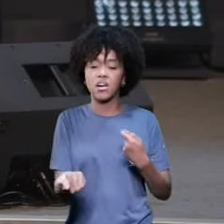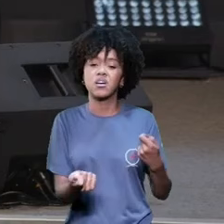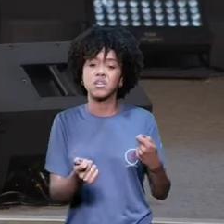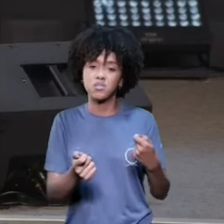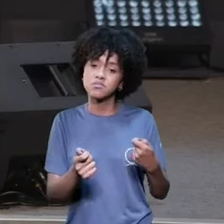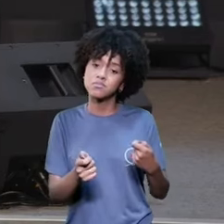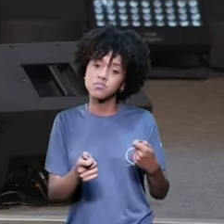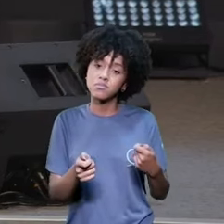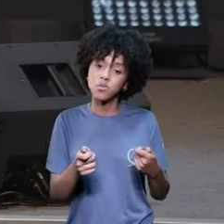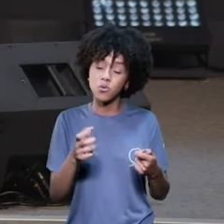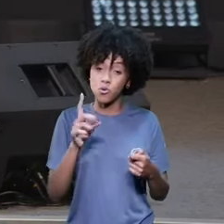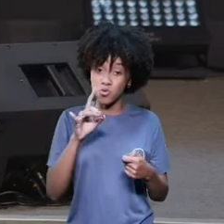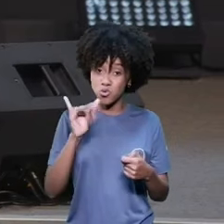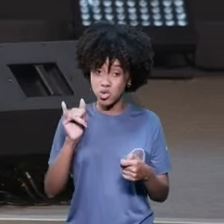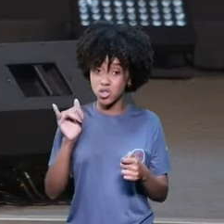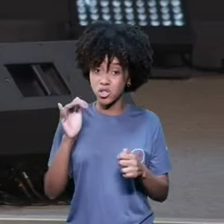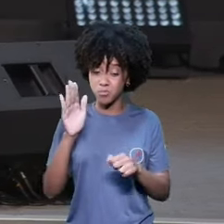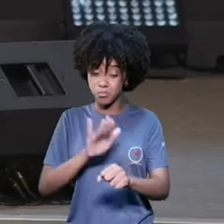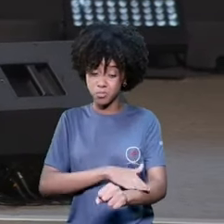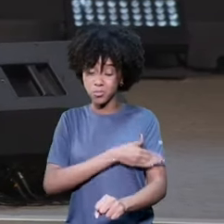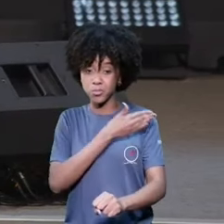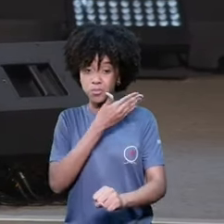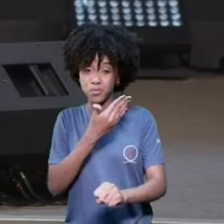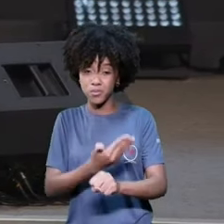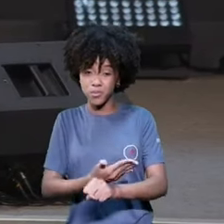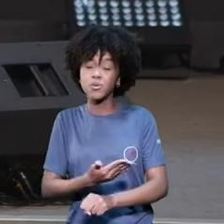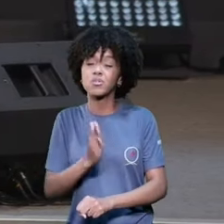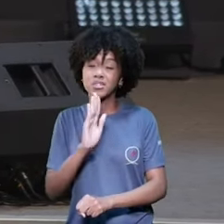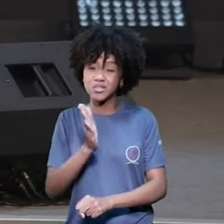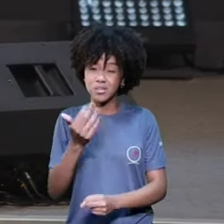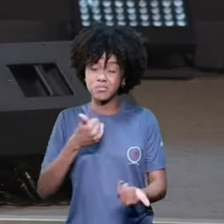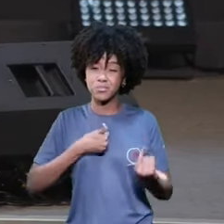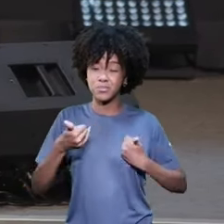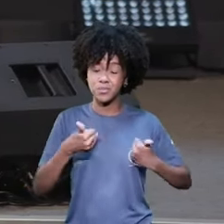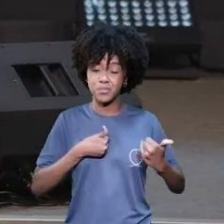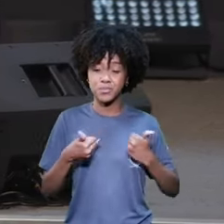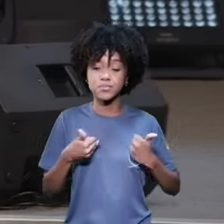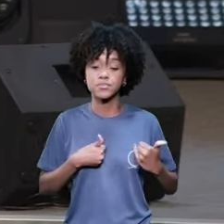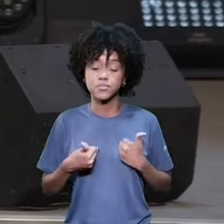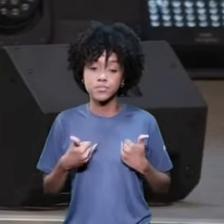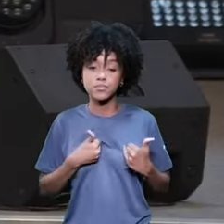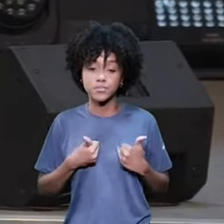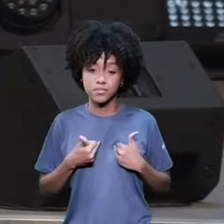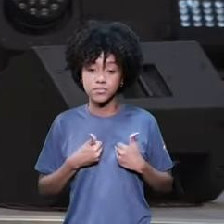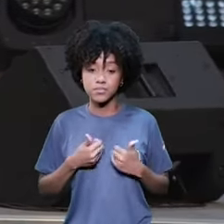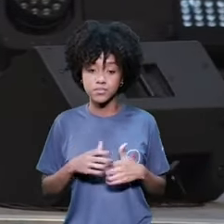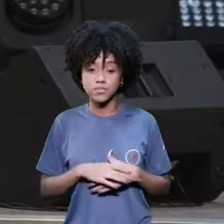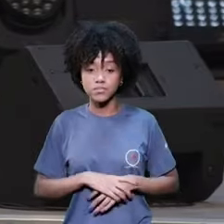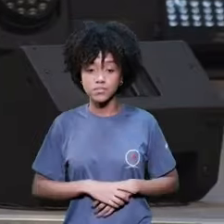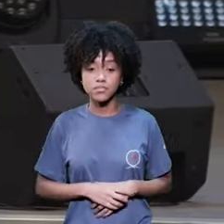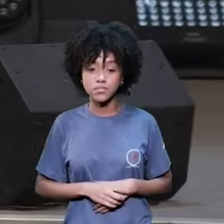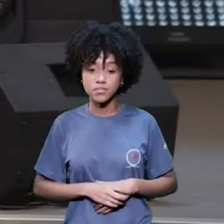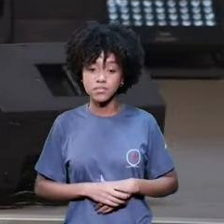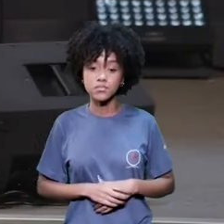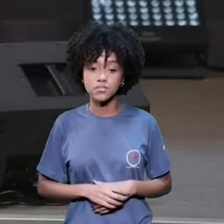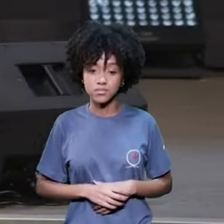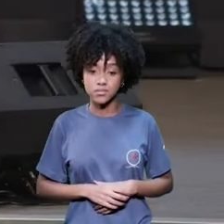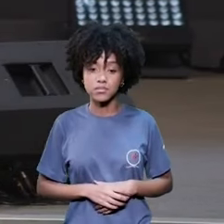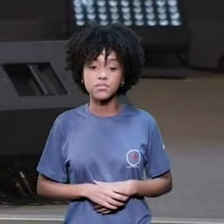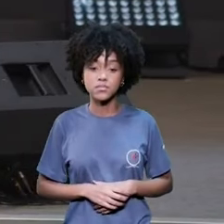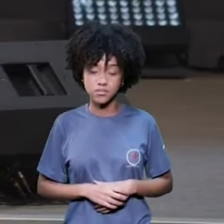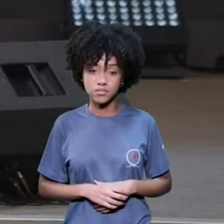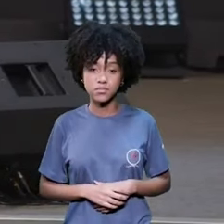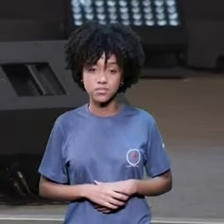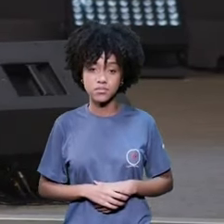Miguel. E você vai saber que é contigo. Se alguém desmaiar, alguém falar o nome dele no ouvido, essa pessoa pode levantar. Porque o teu nome é a palavra mais familiar que